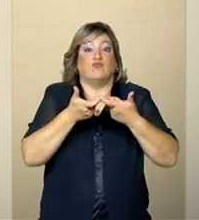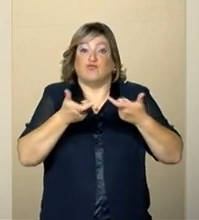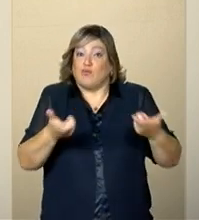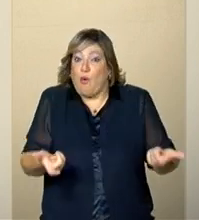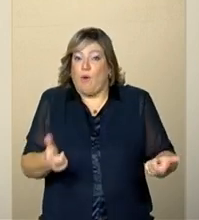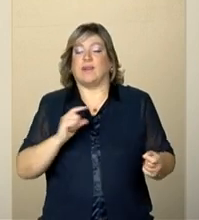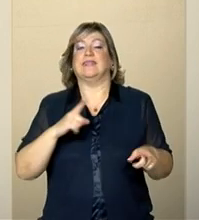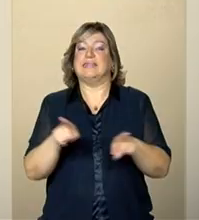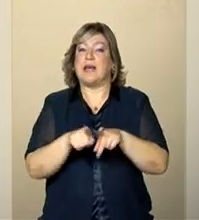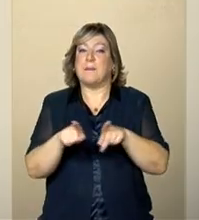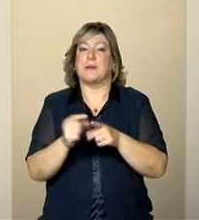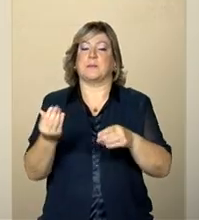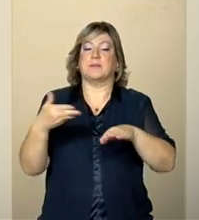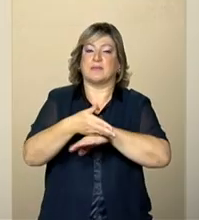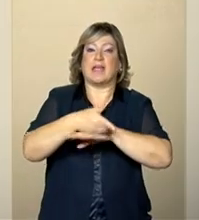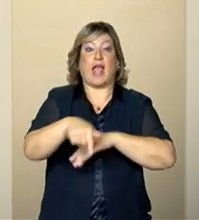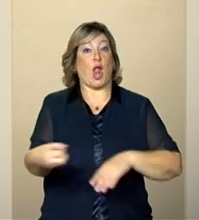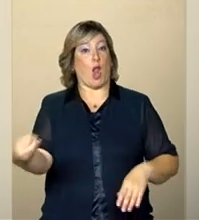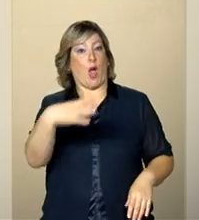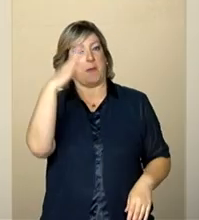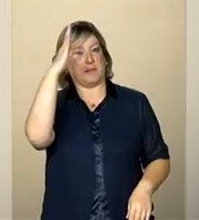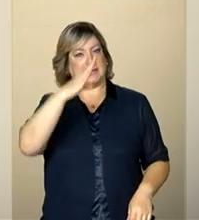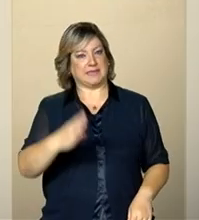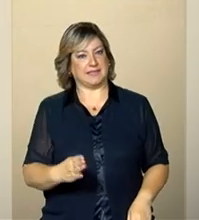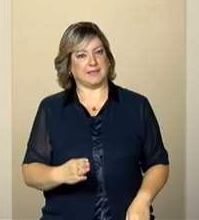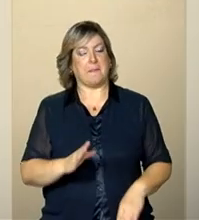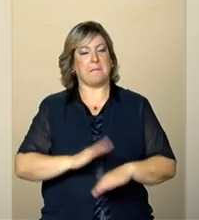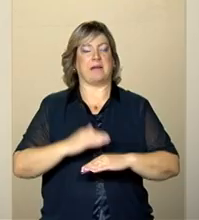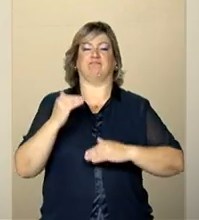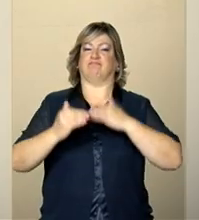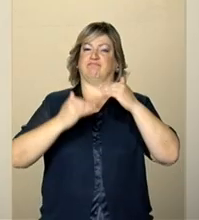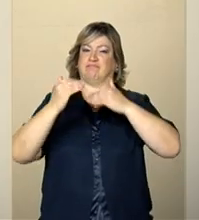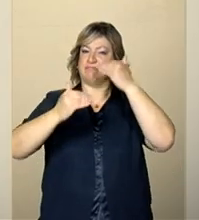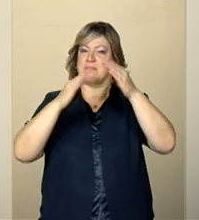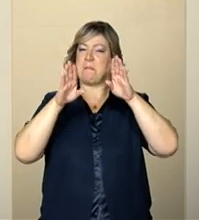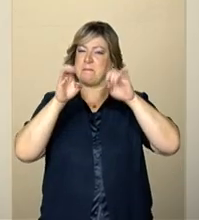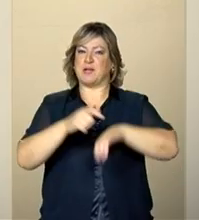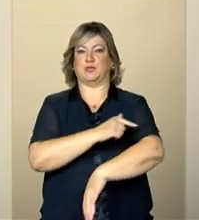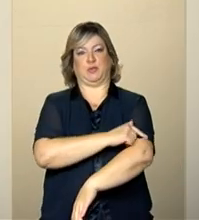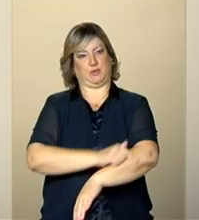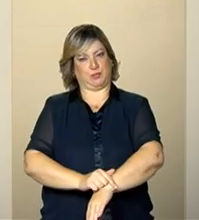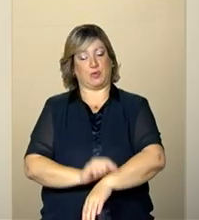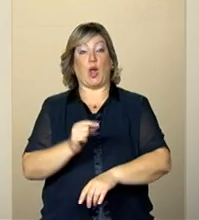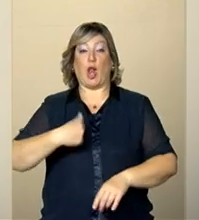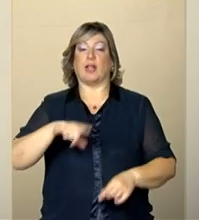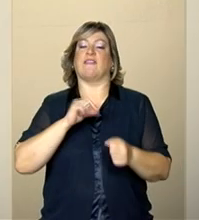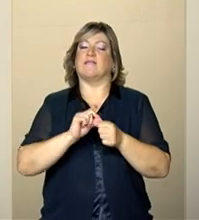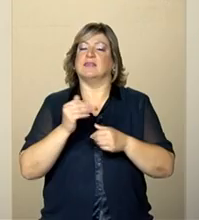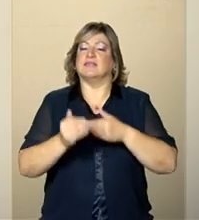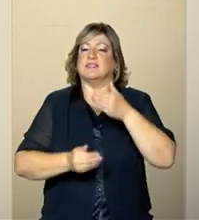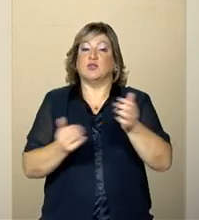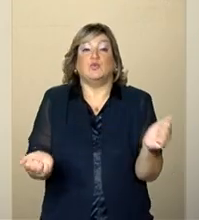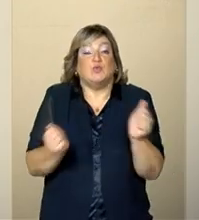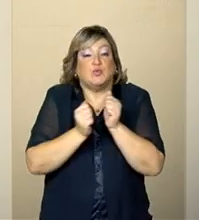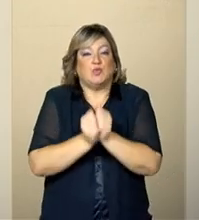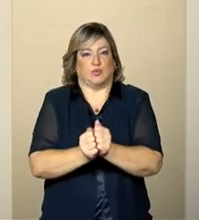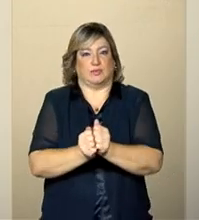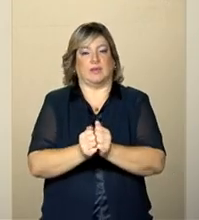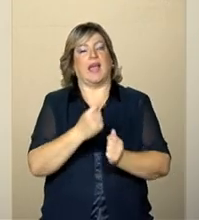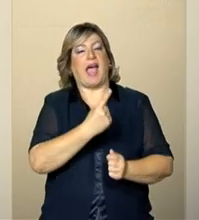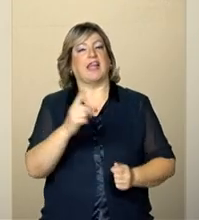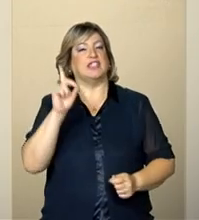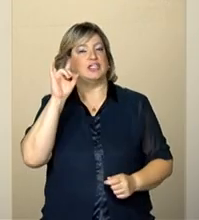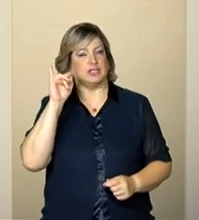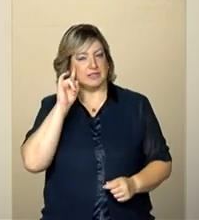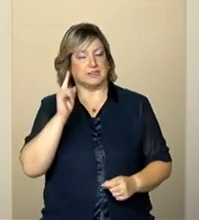de também participar deste Novo Brasil mais desenvolvido e mais justo estamos construindo juntos a cada